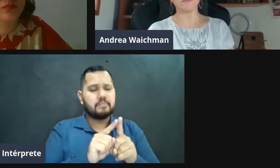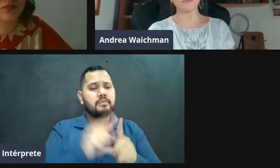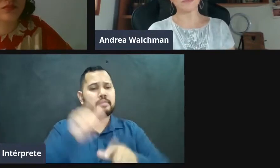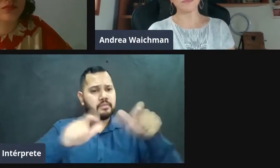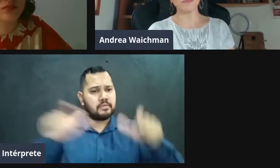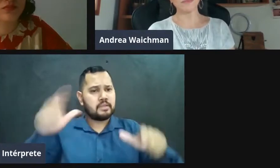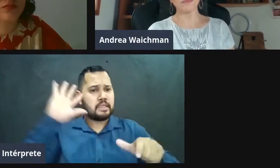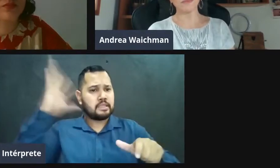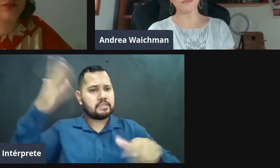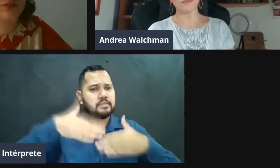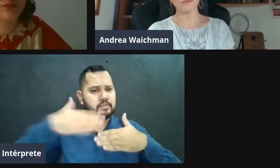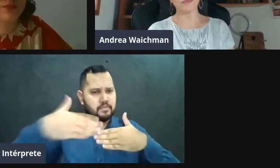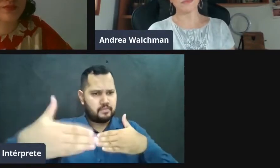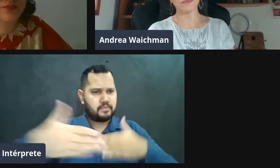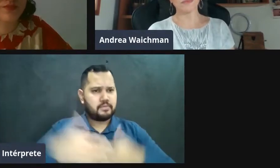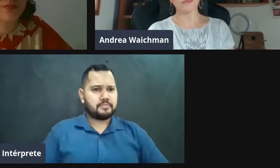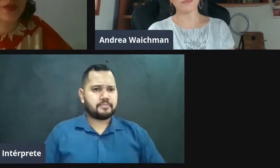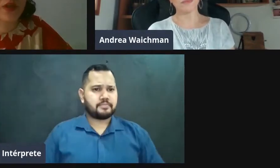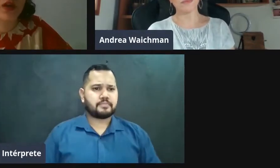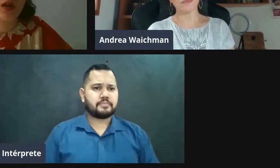tomadas.